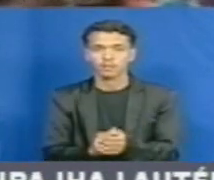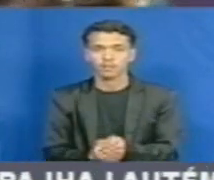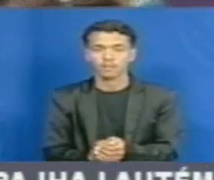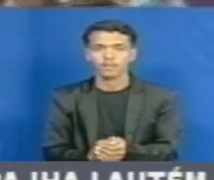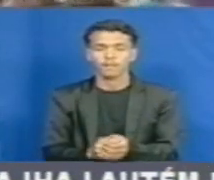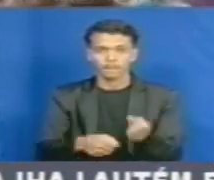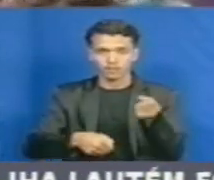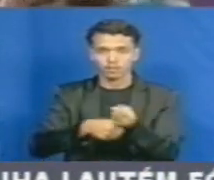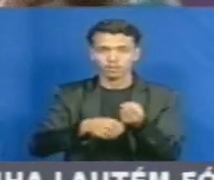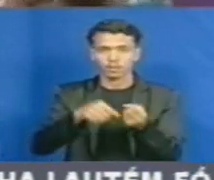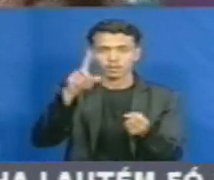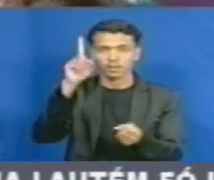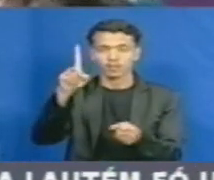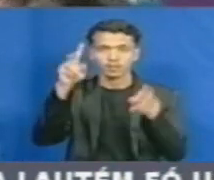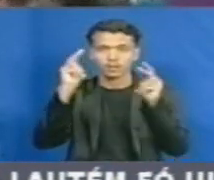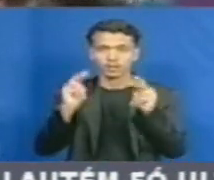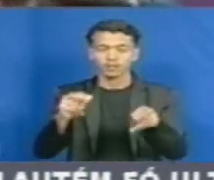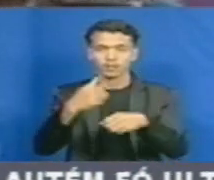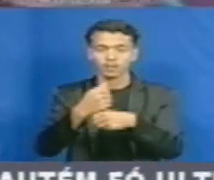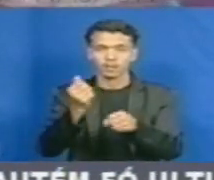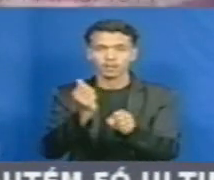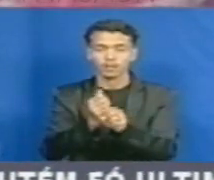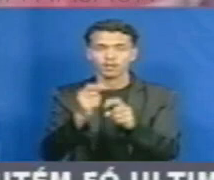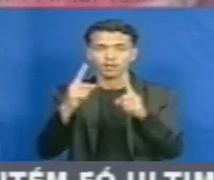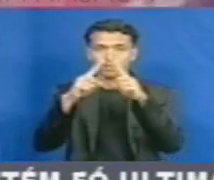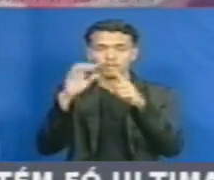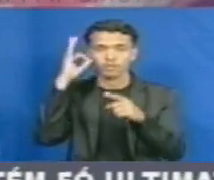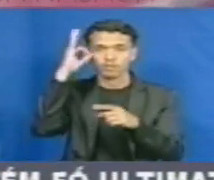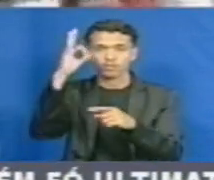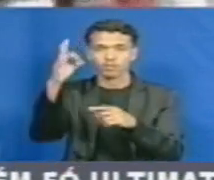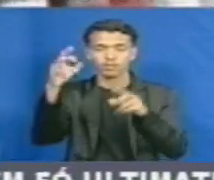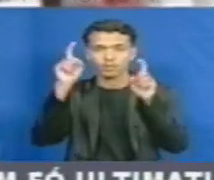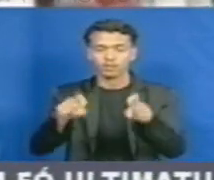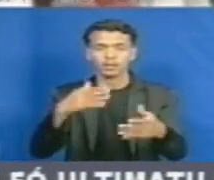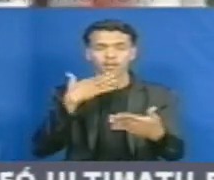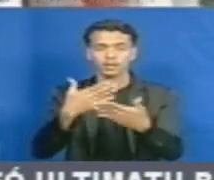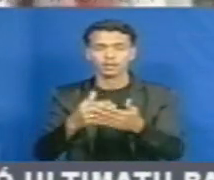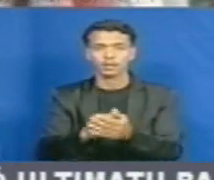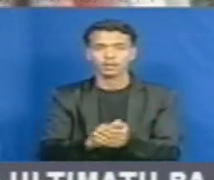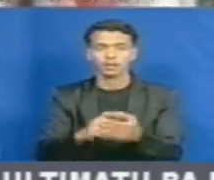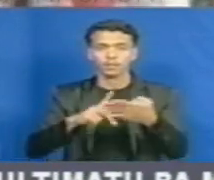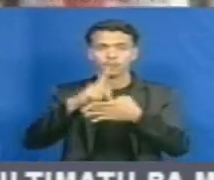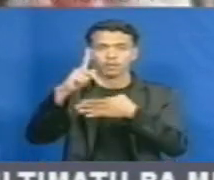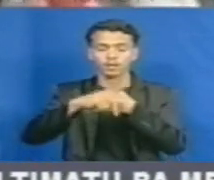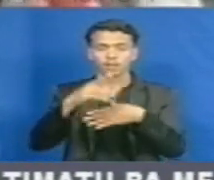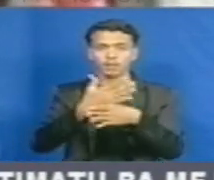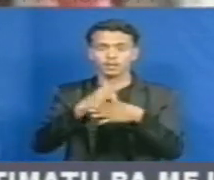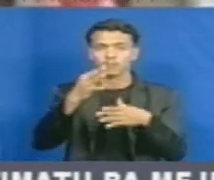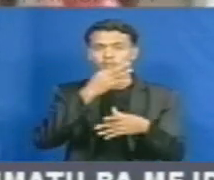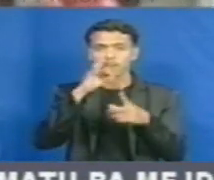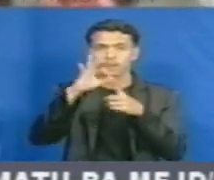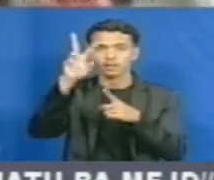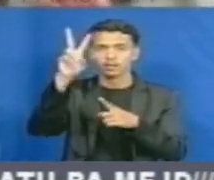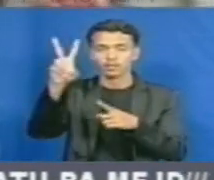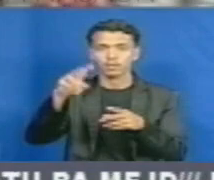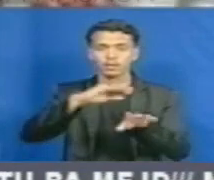ora zenida kata kita tenki halo para ba futuro tenki dia. Entretanto, o beneficiário programa cesta básica fazer da rua que é